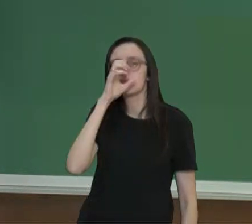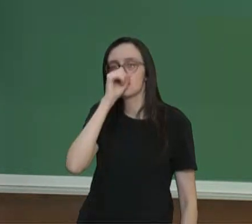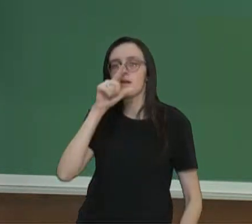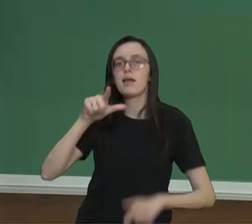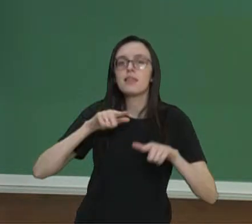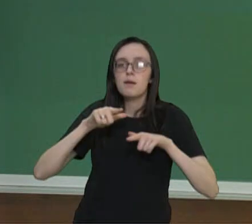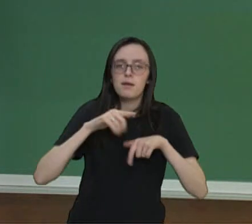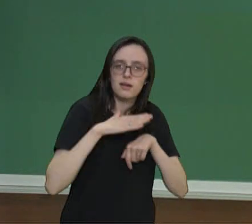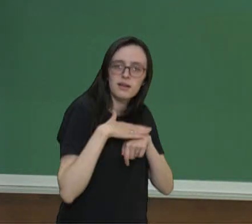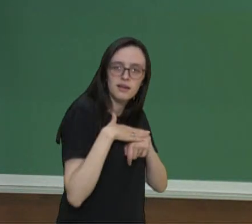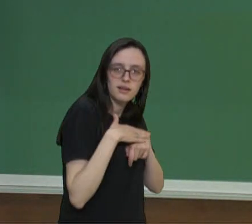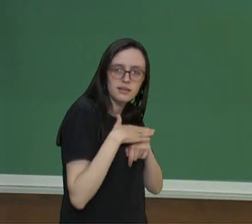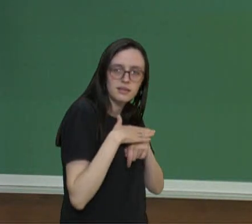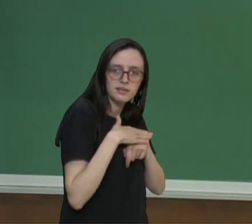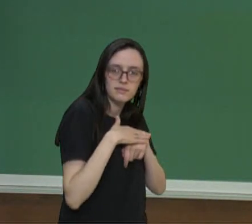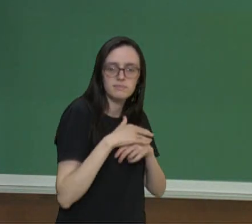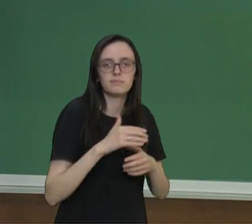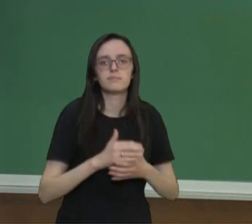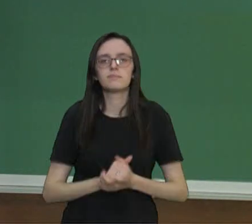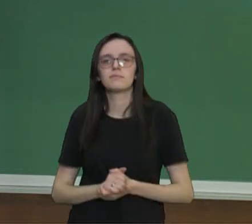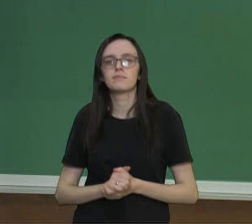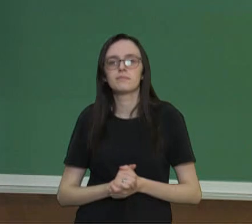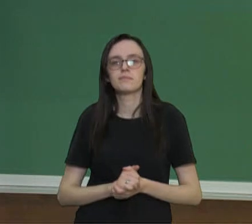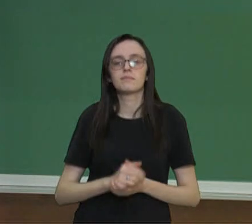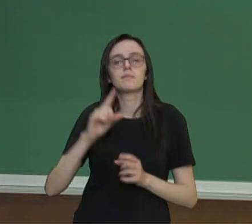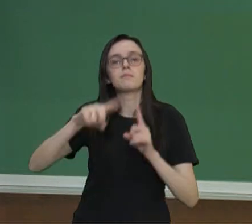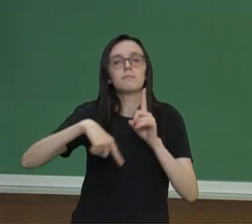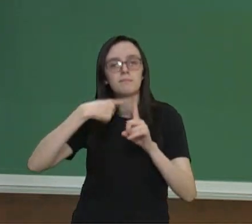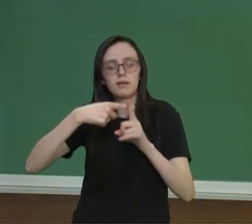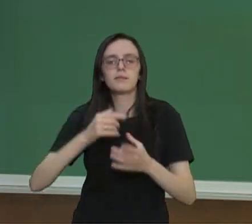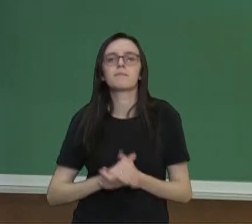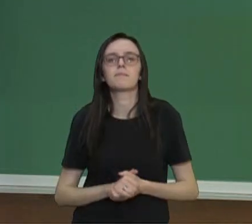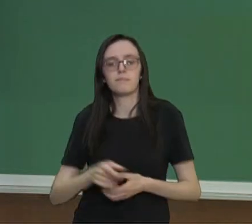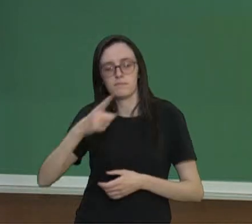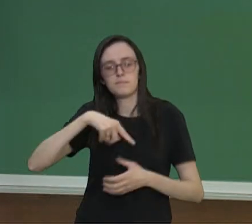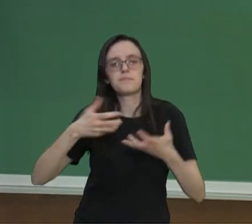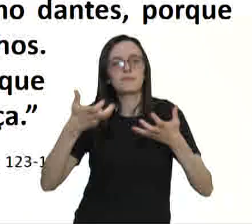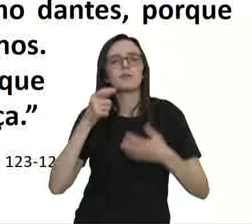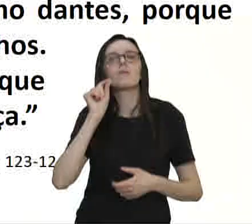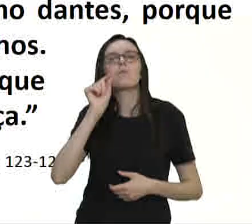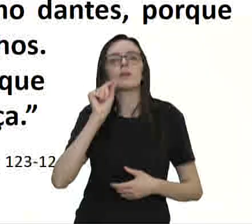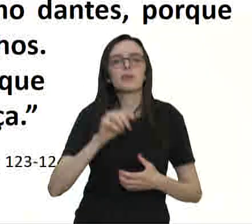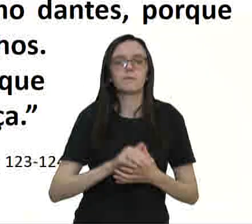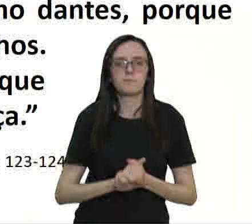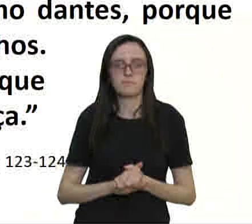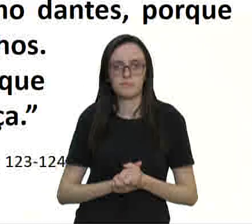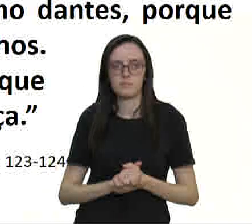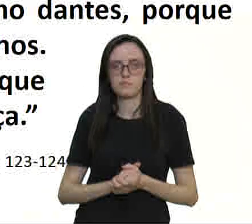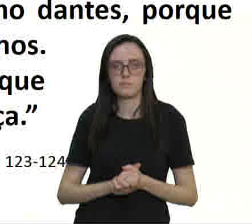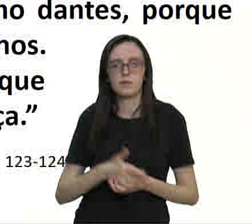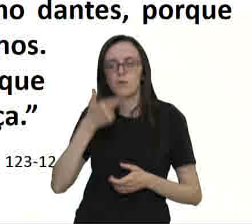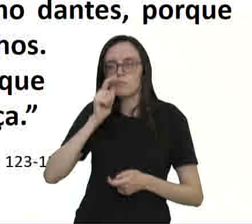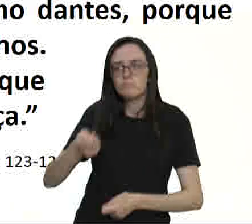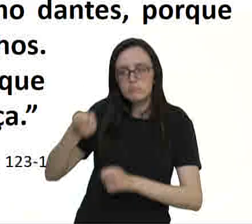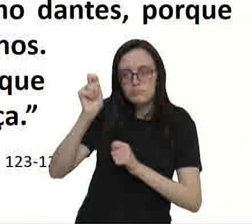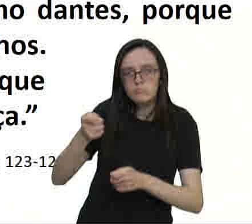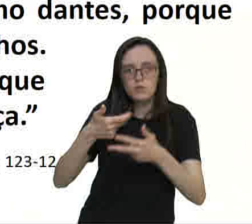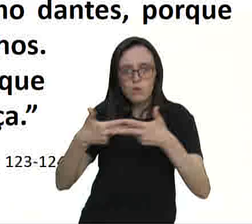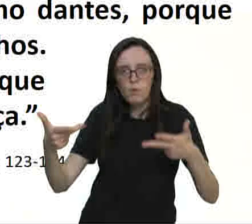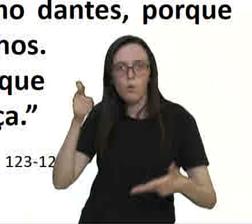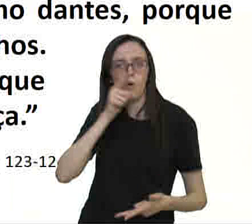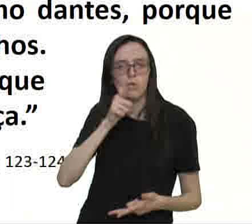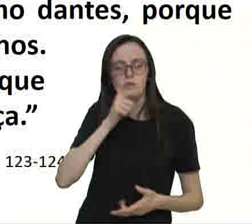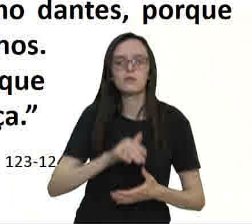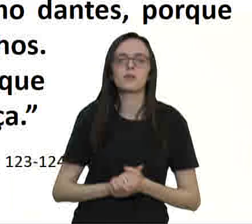para eles mesmos. Sexta e sábado. Mais ainda, eles querem rede, tarrafas e canoas para pescar.